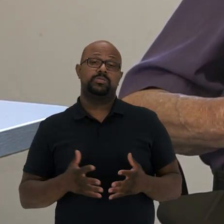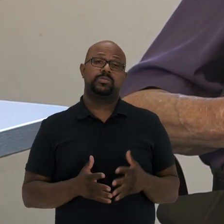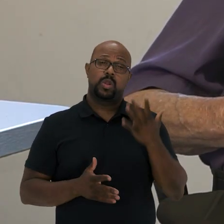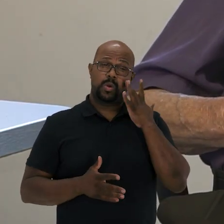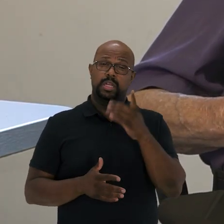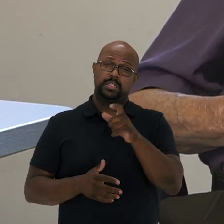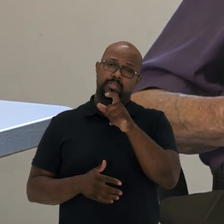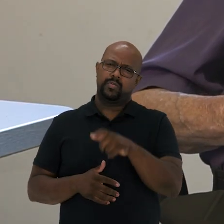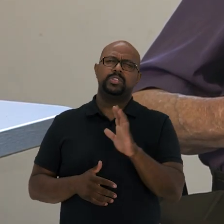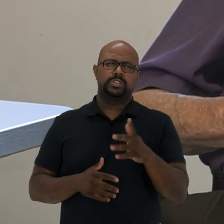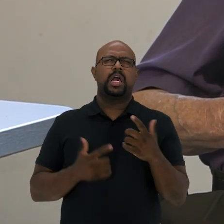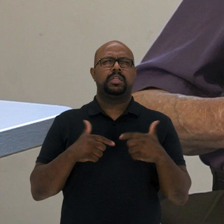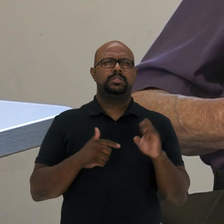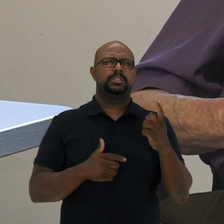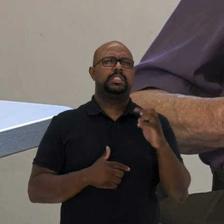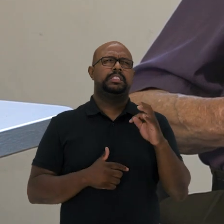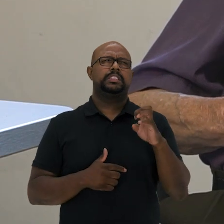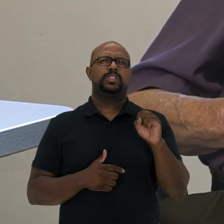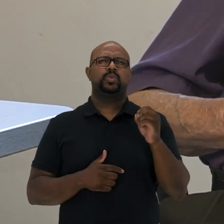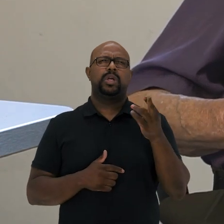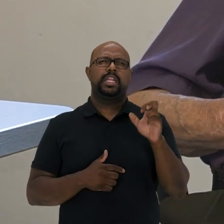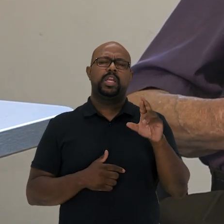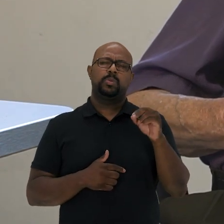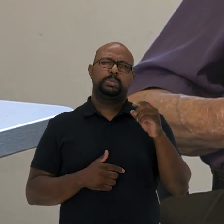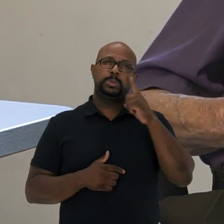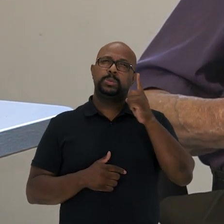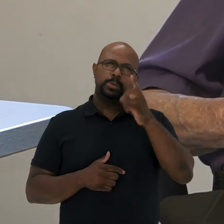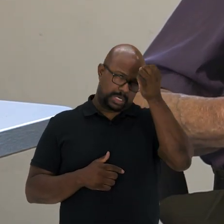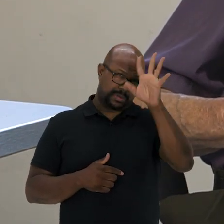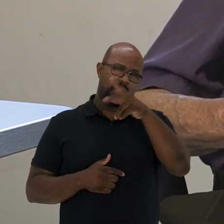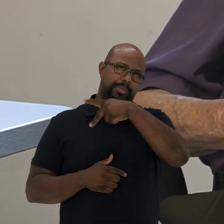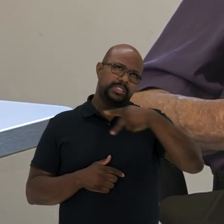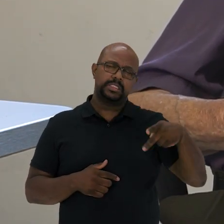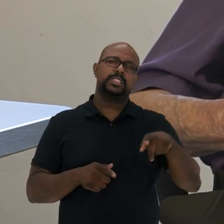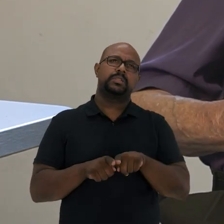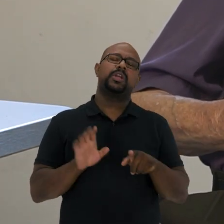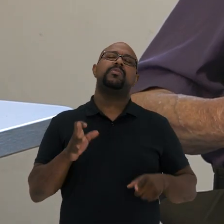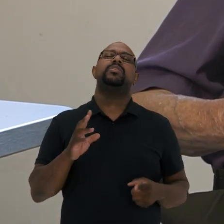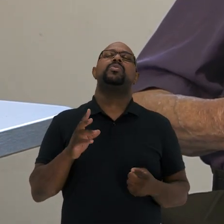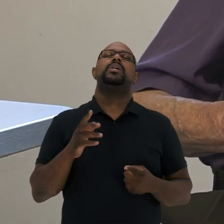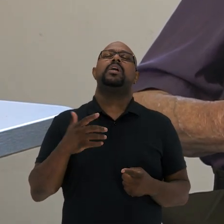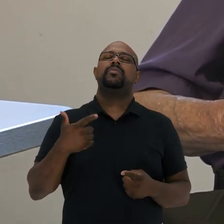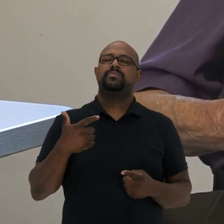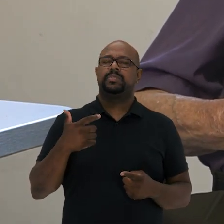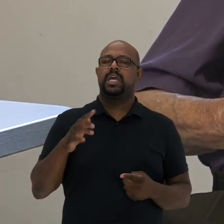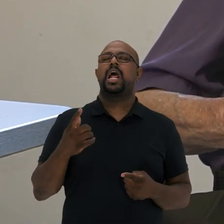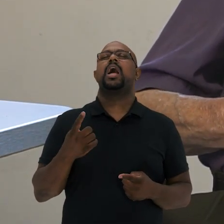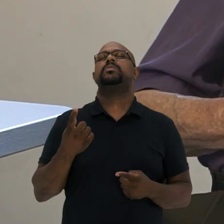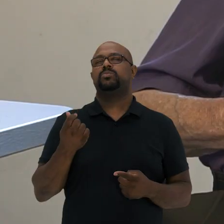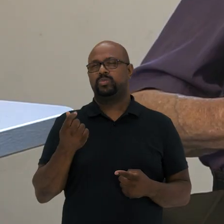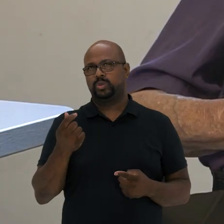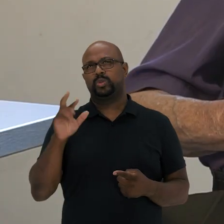Eu acho que ele foi tesoureiro, sim. Não sei se não foi presidente também, mas ele foi tesoureiro.